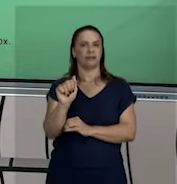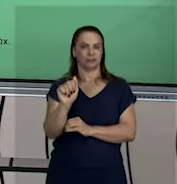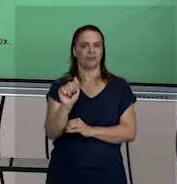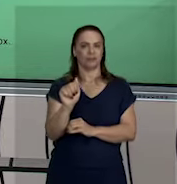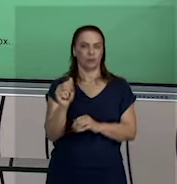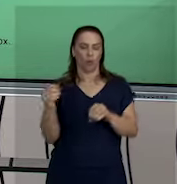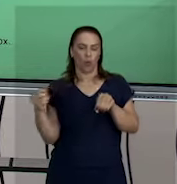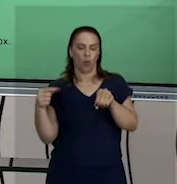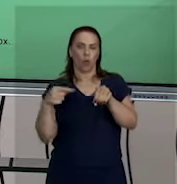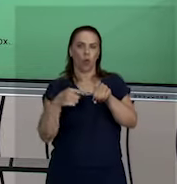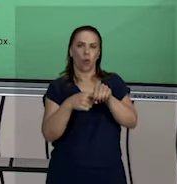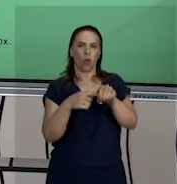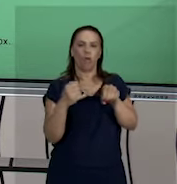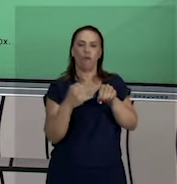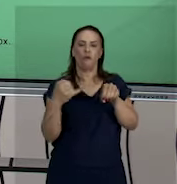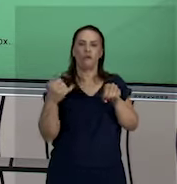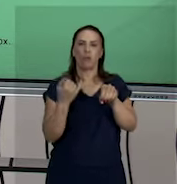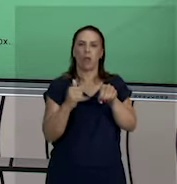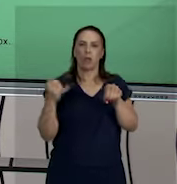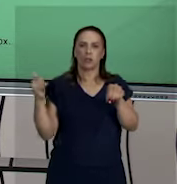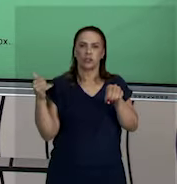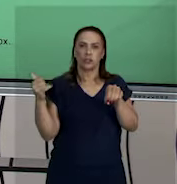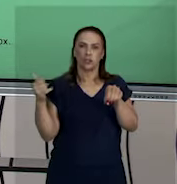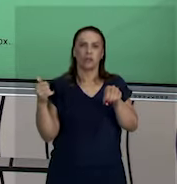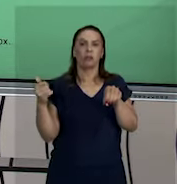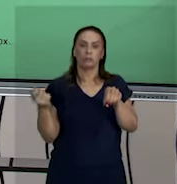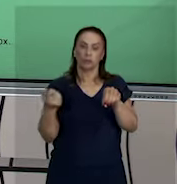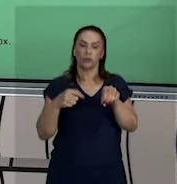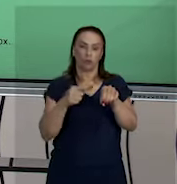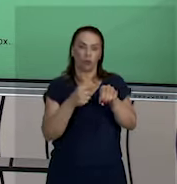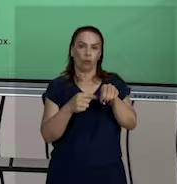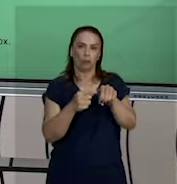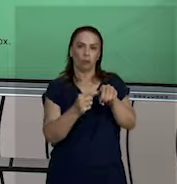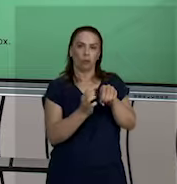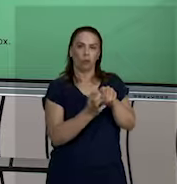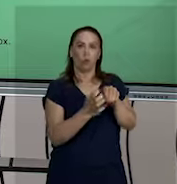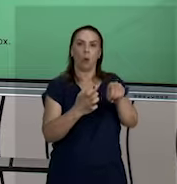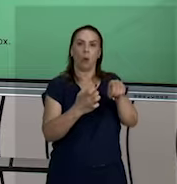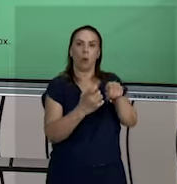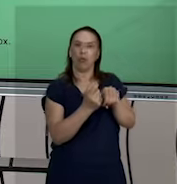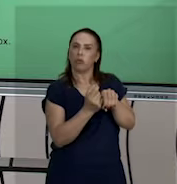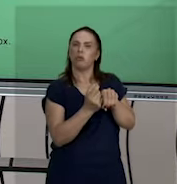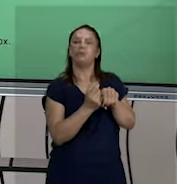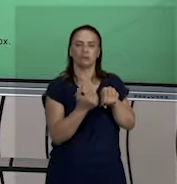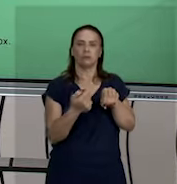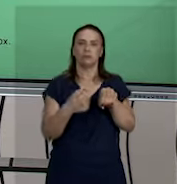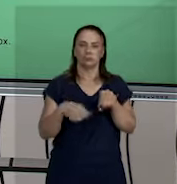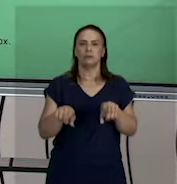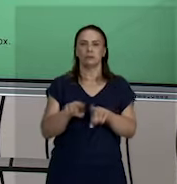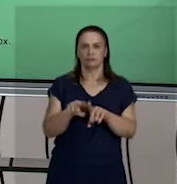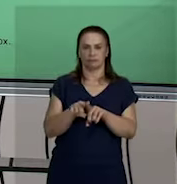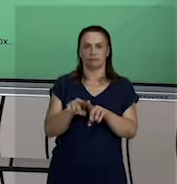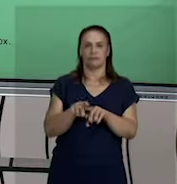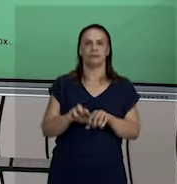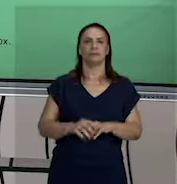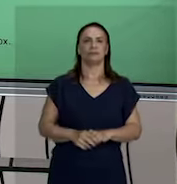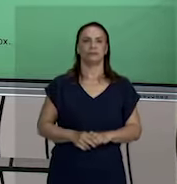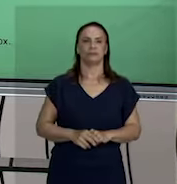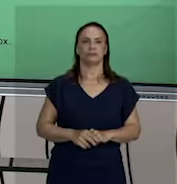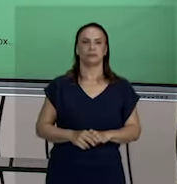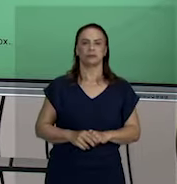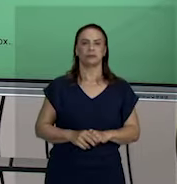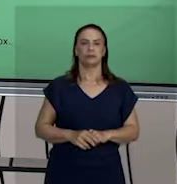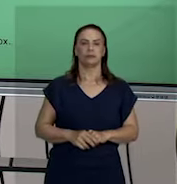ela vai ter diferentes espessuras, vocês podem escolher uma espessura menor para poder passar dentro da garrafa PET.